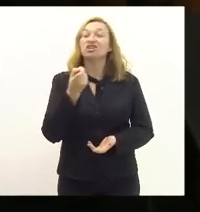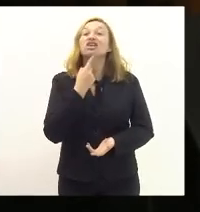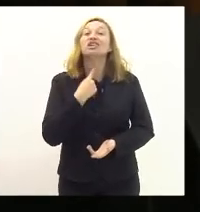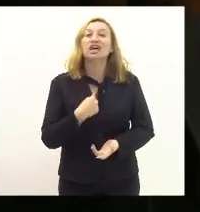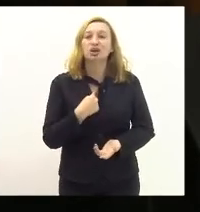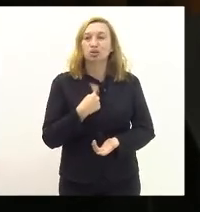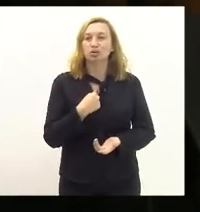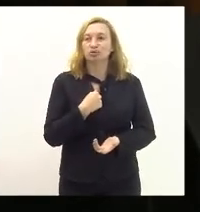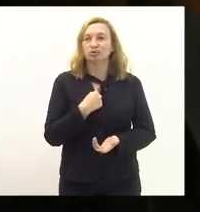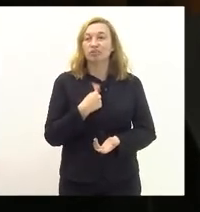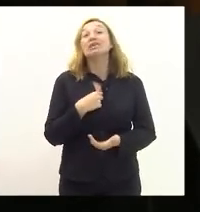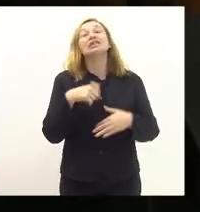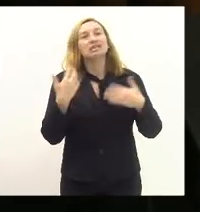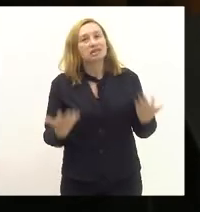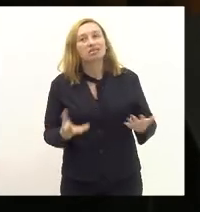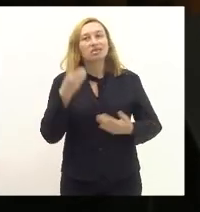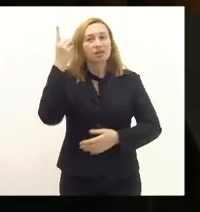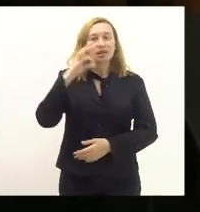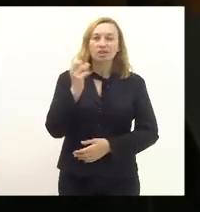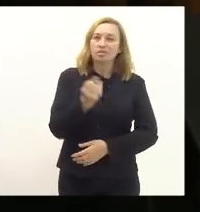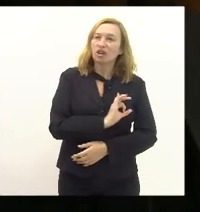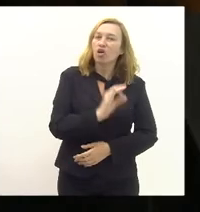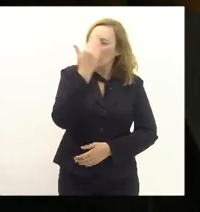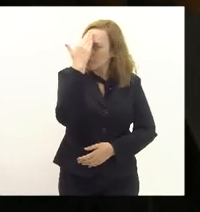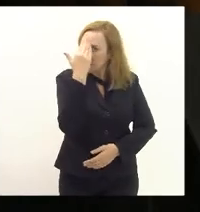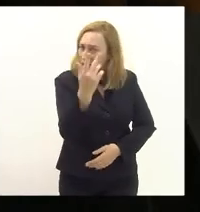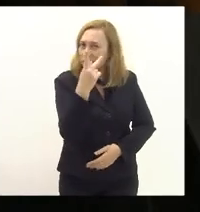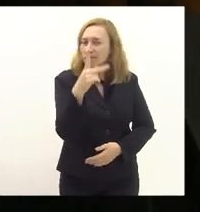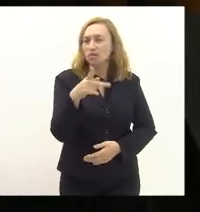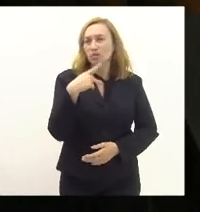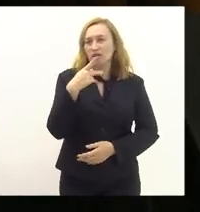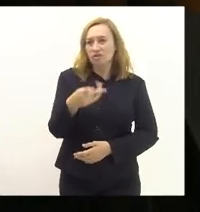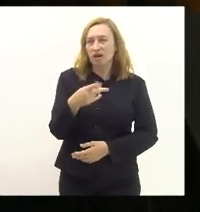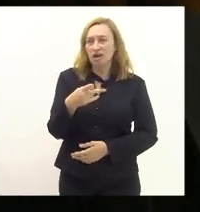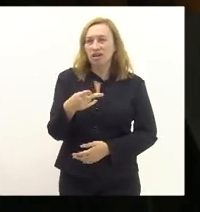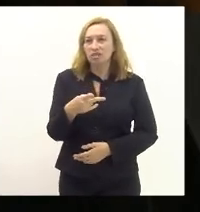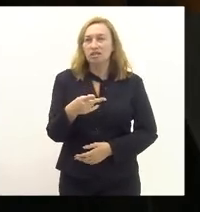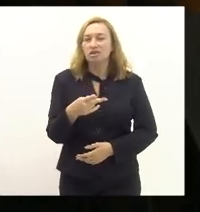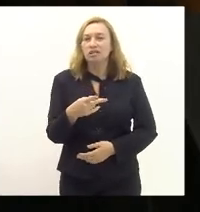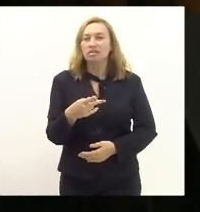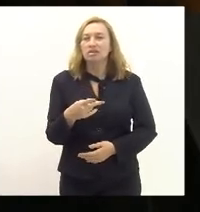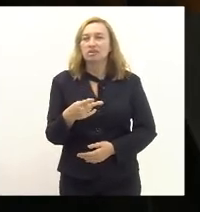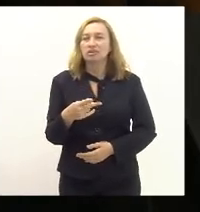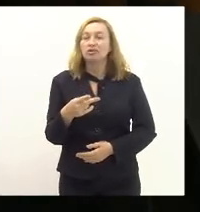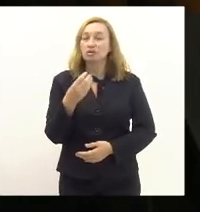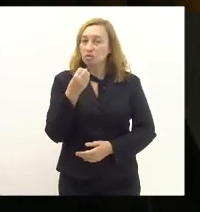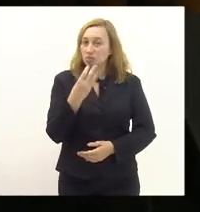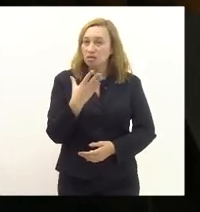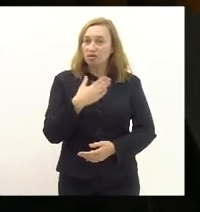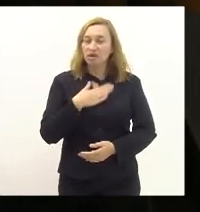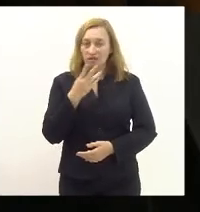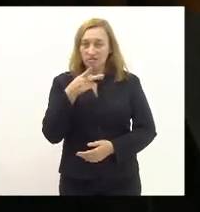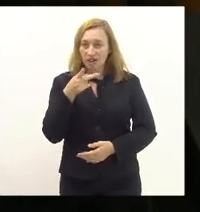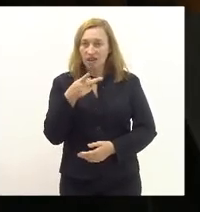vontade. Então, deputada Marta Rocha, obrigado por suas palavras, complementou muito a minha fala e finalizo mais